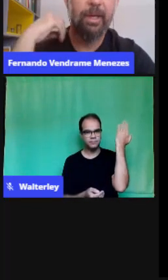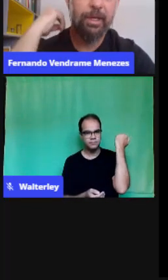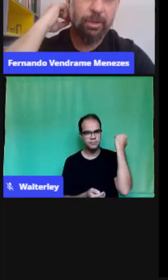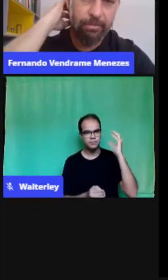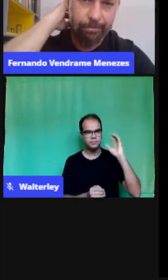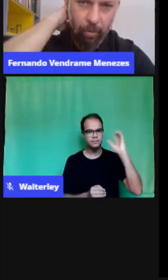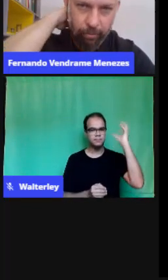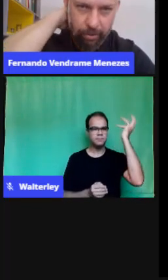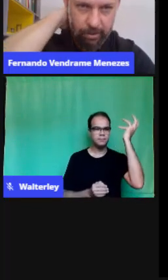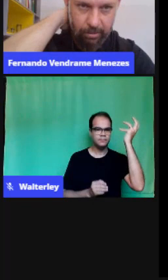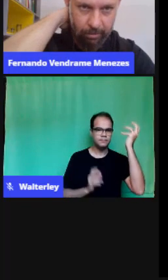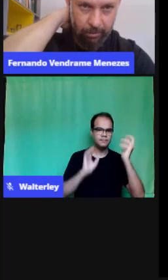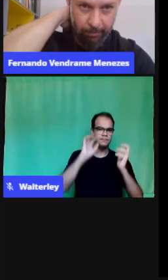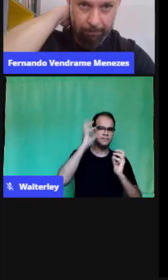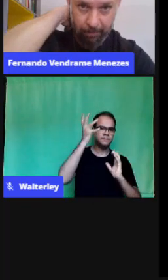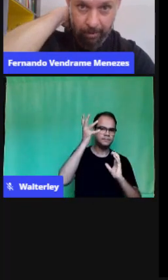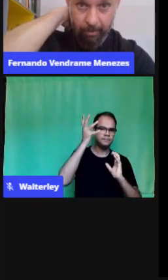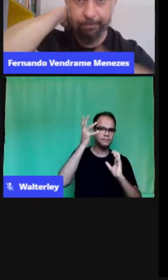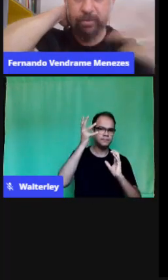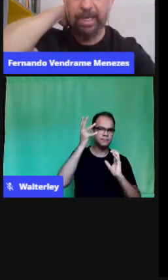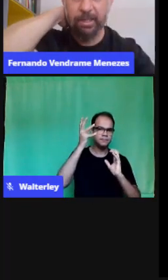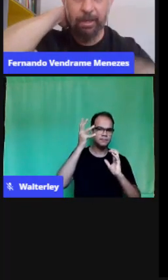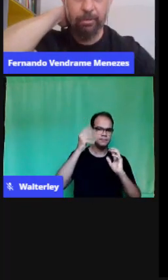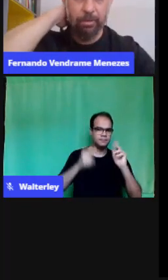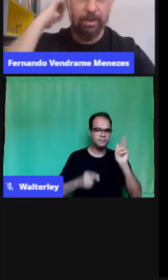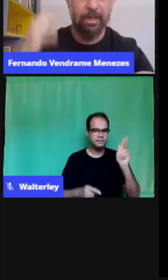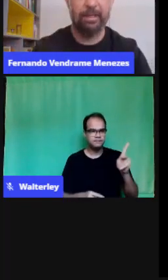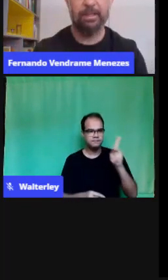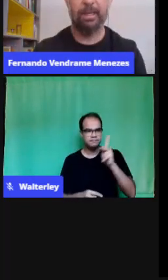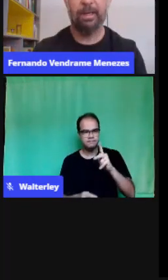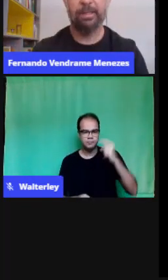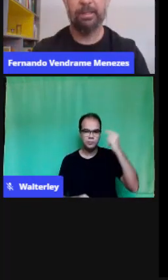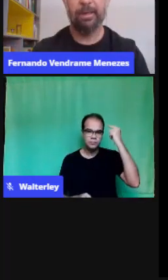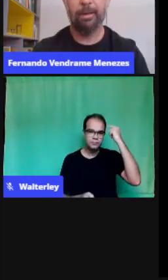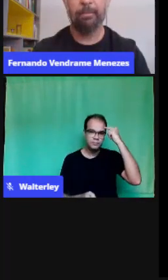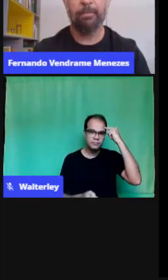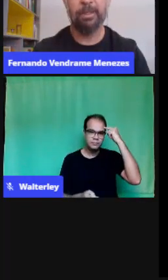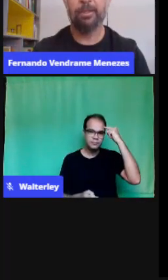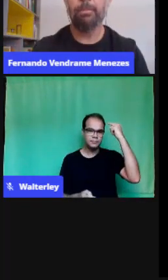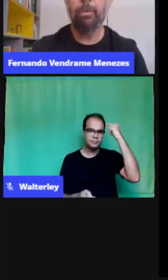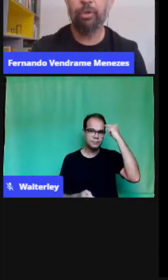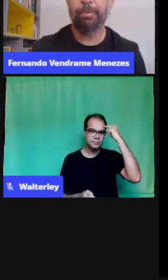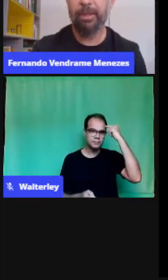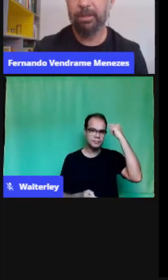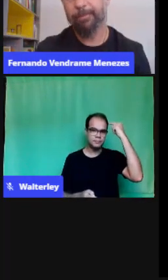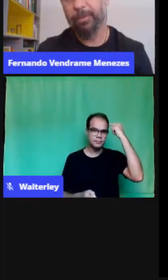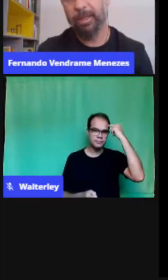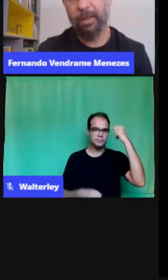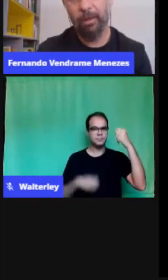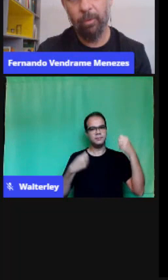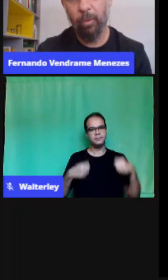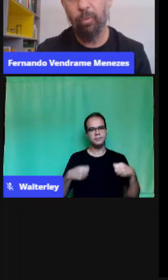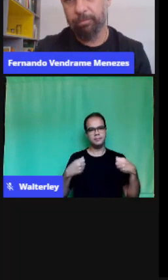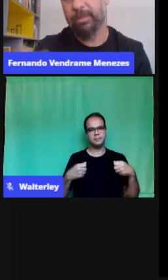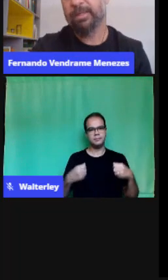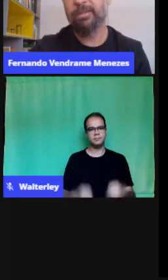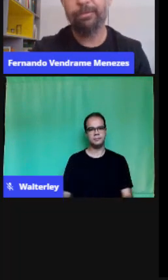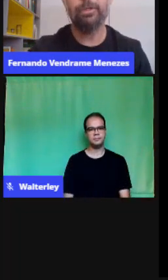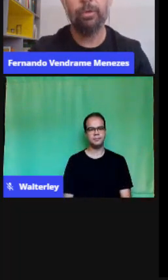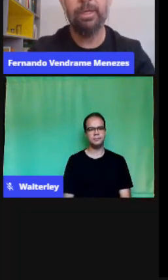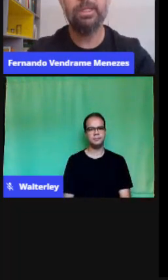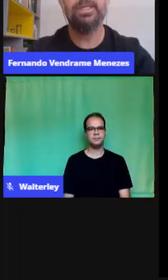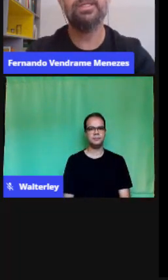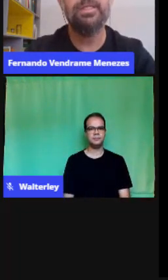entre diferentes fontes, né, trazendo essas múltiplas,